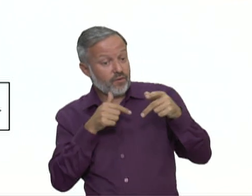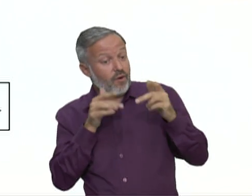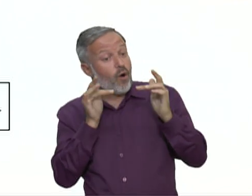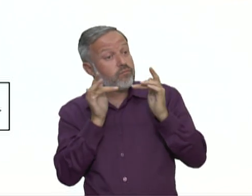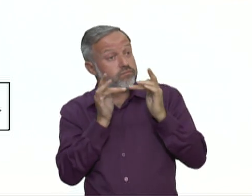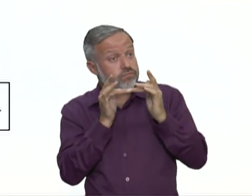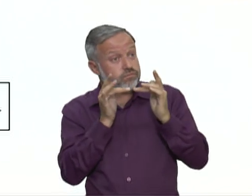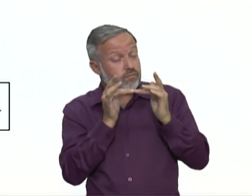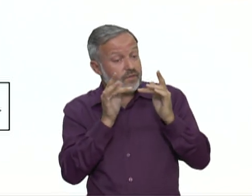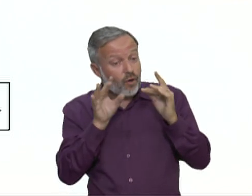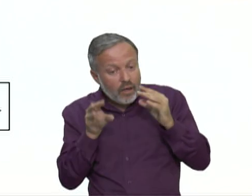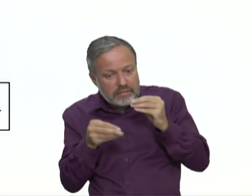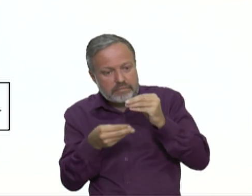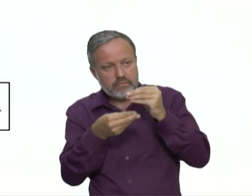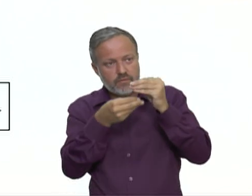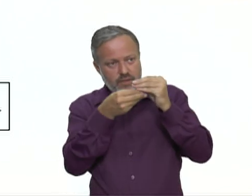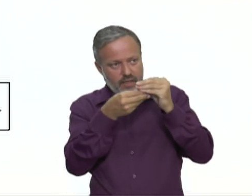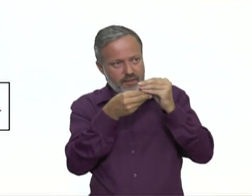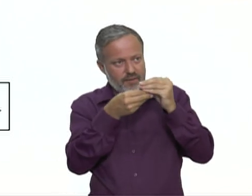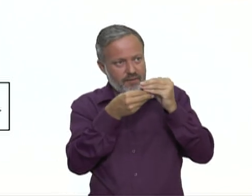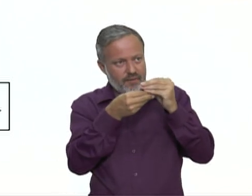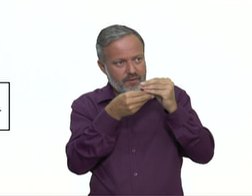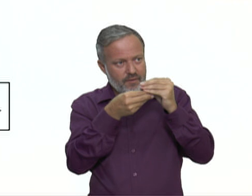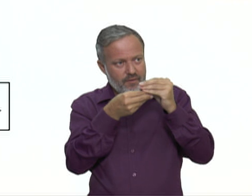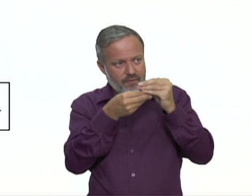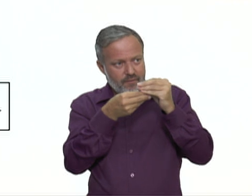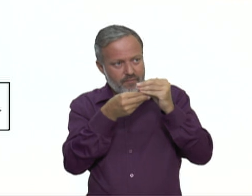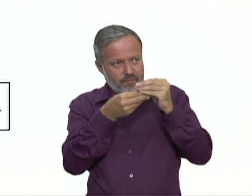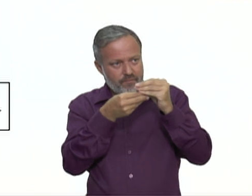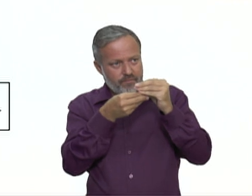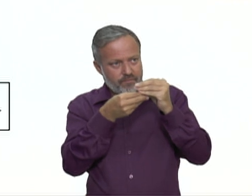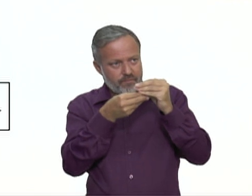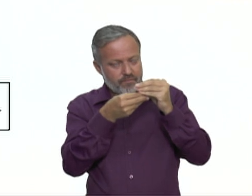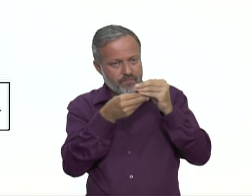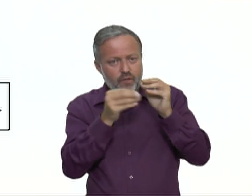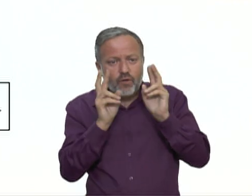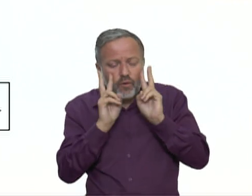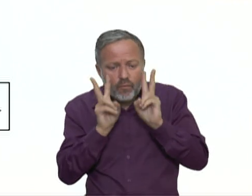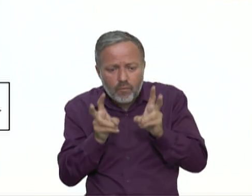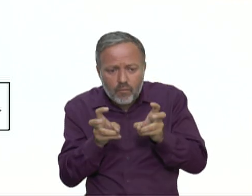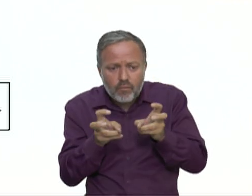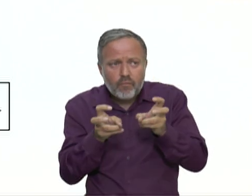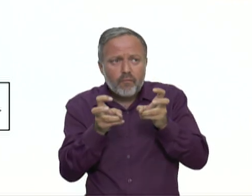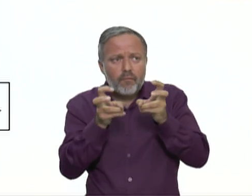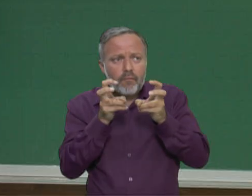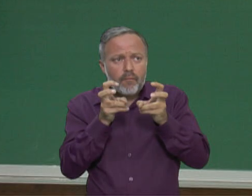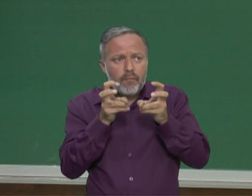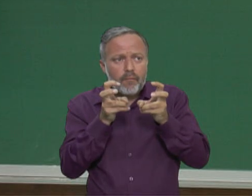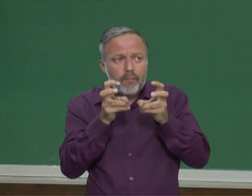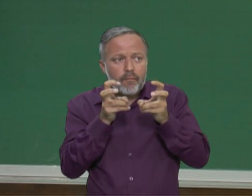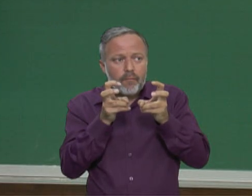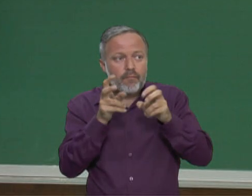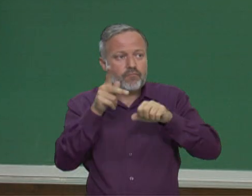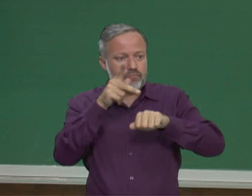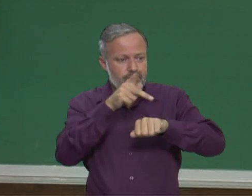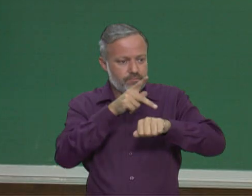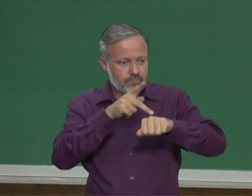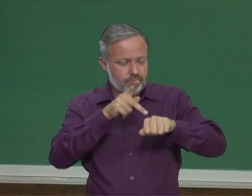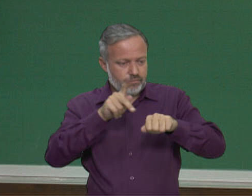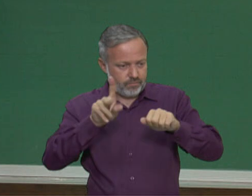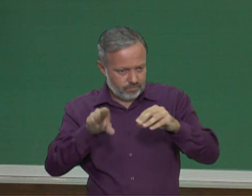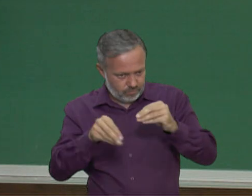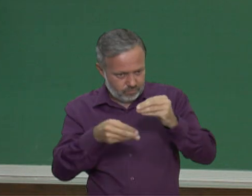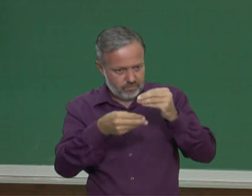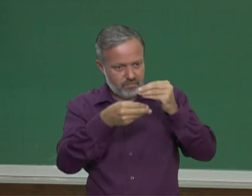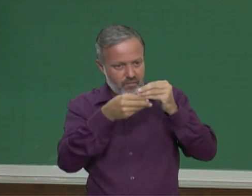mas que ainda não entraram, não aderiram ainda, tá? Então eles estão ainda observando, ou seja, o país, pessoal, para entrar